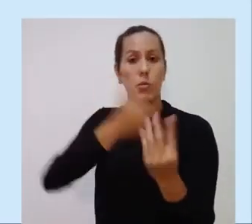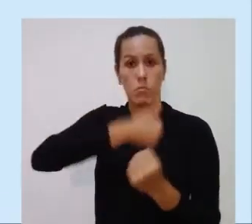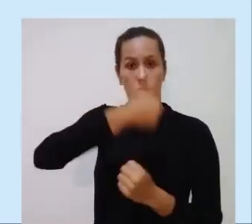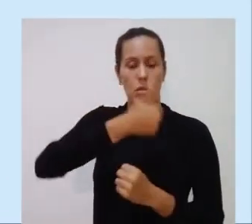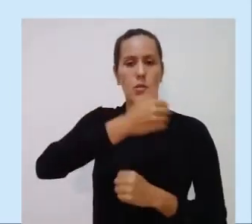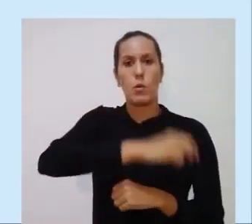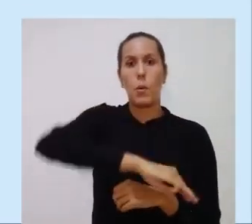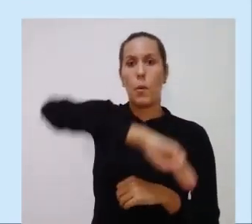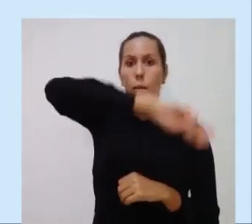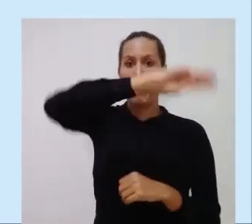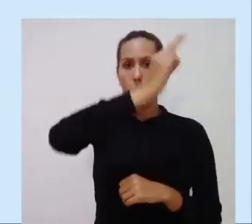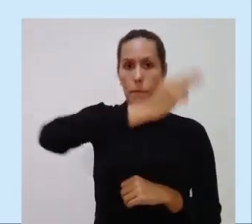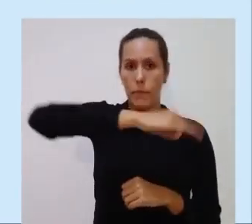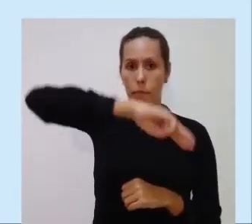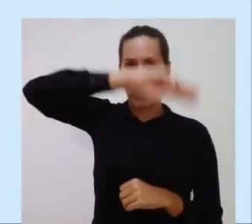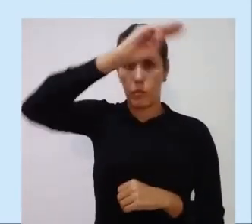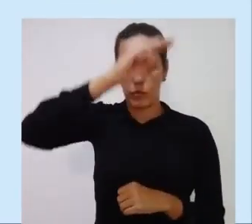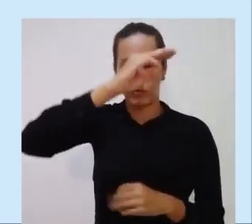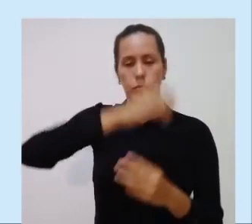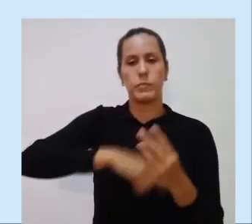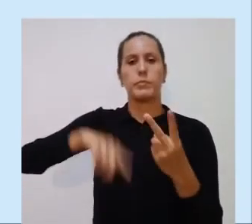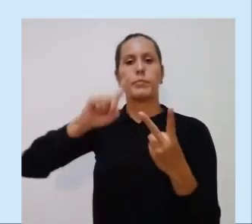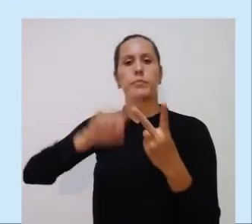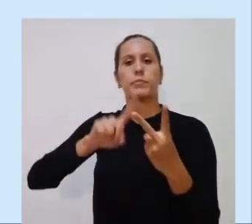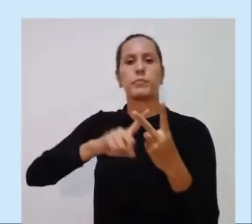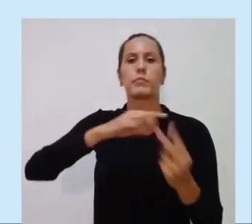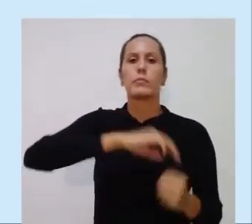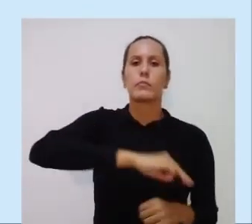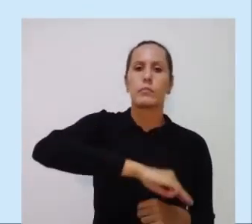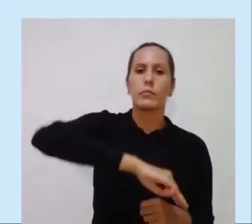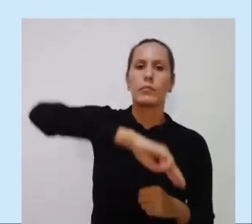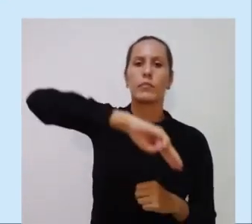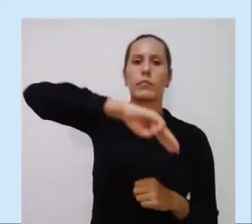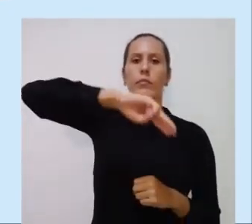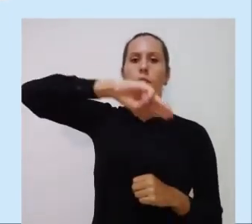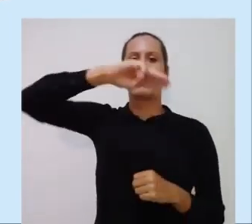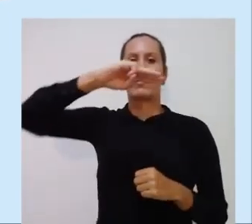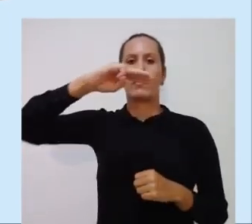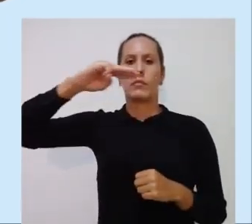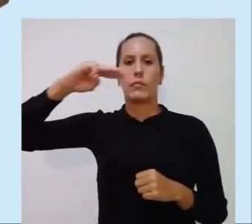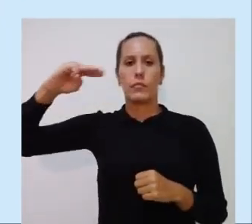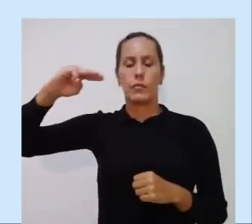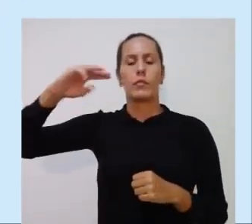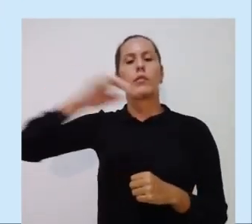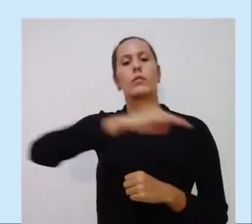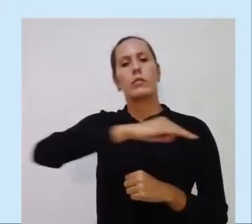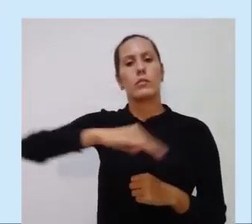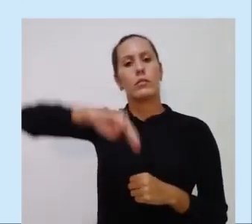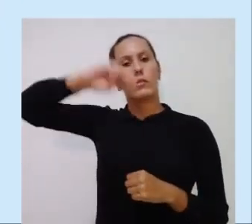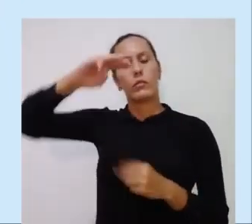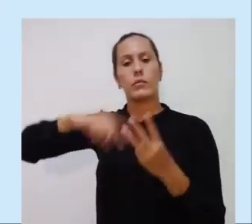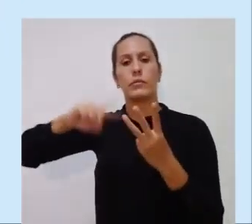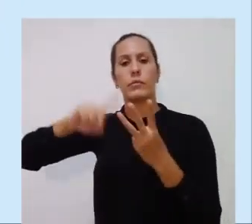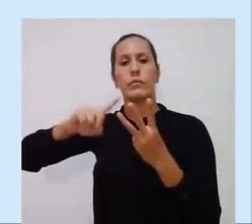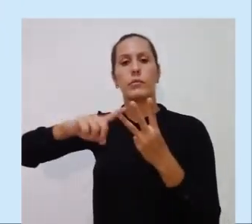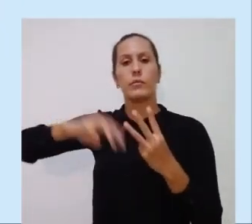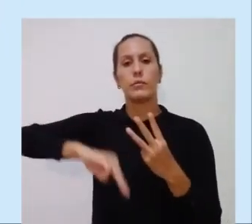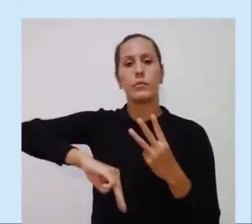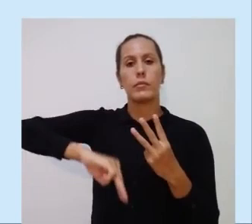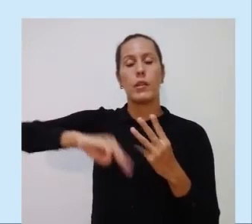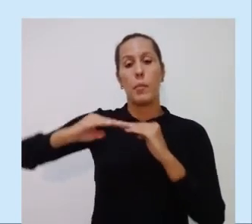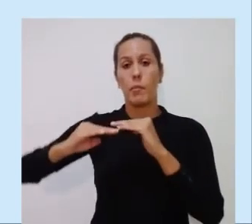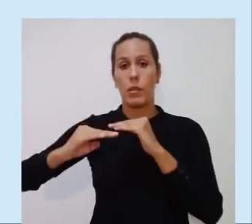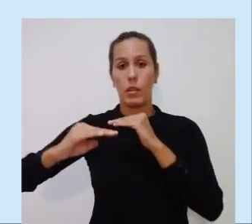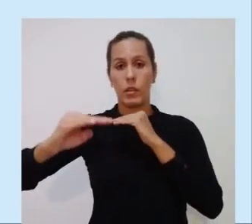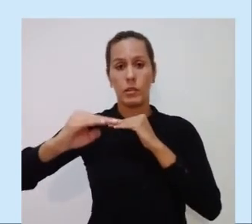A gente vai ter as montanhas, tá? Mais elevadas. A gente vai ter os planaltos, tá? Mais abaixo. A gente vai ter as planícies, mais